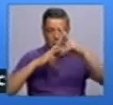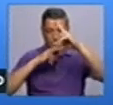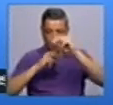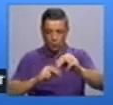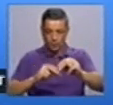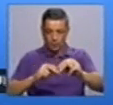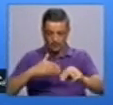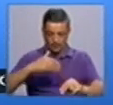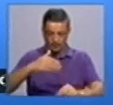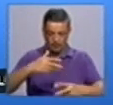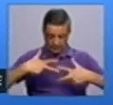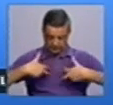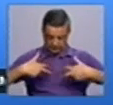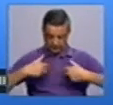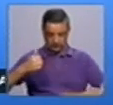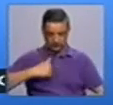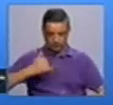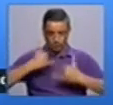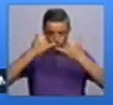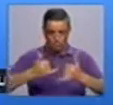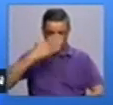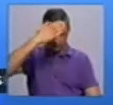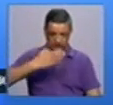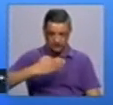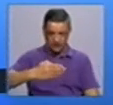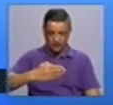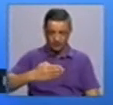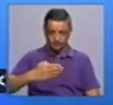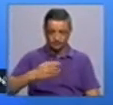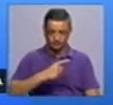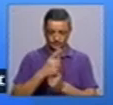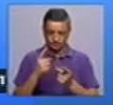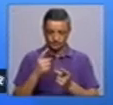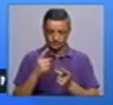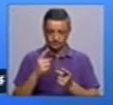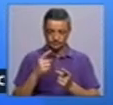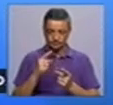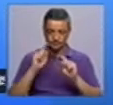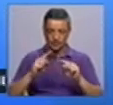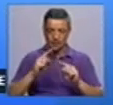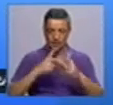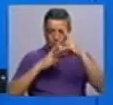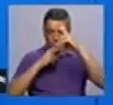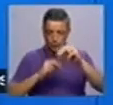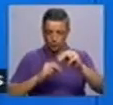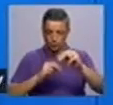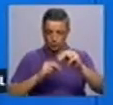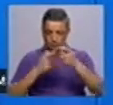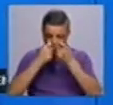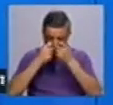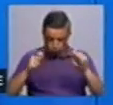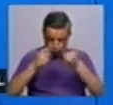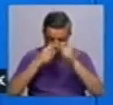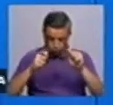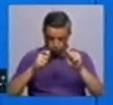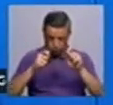previsto para sexta e sábado da próxima semana. É verdade, e como o eclipse da Lua é no fundo um jogo das escondidas entre a